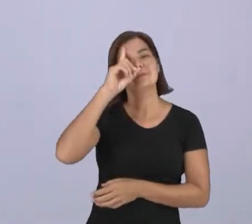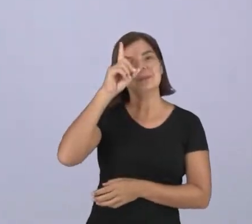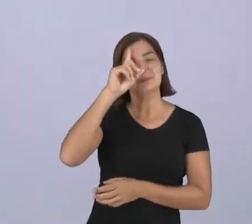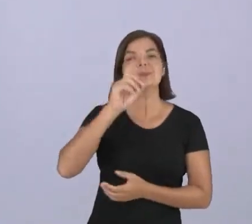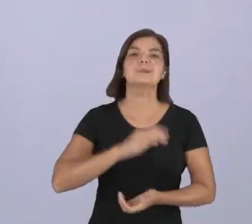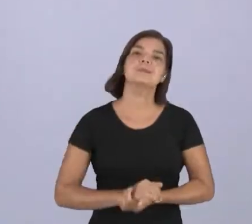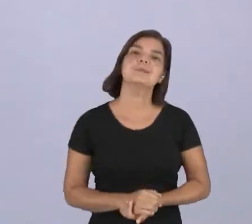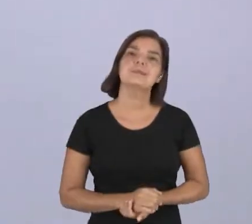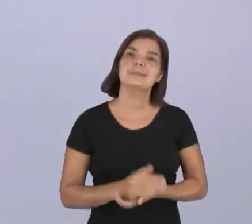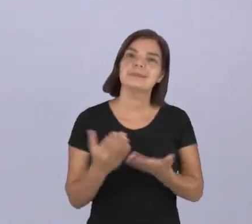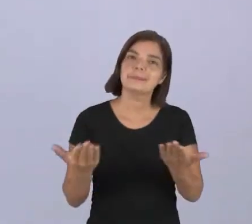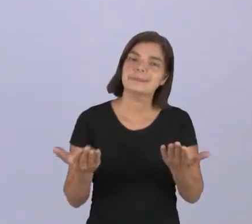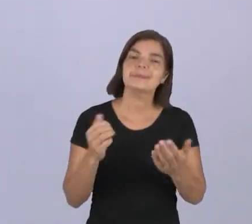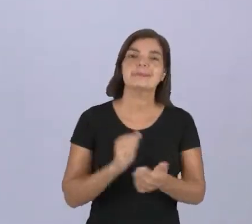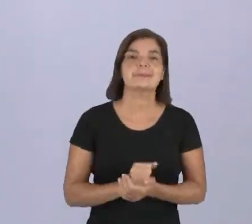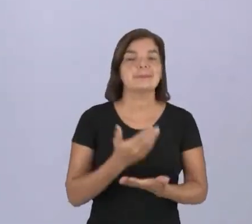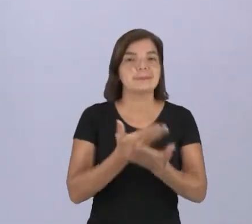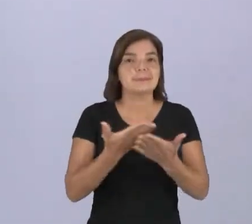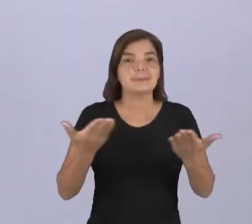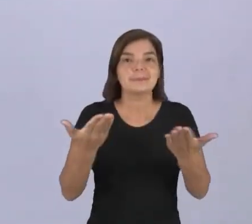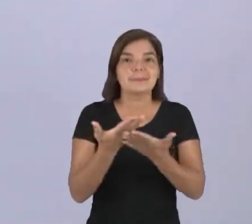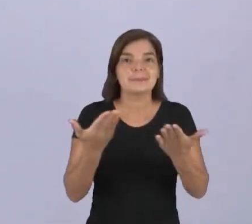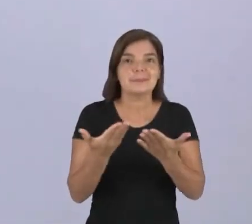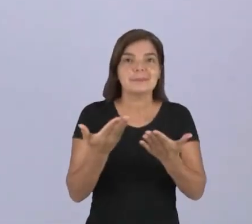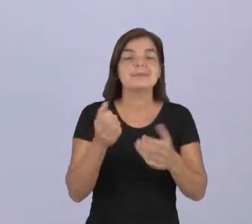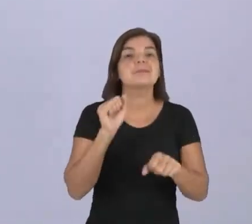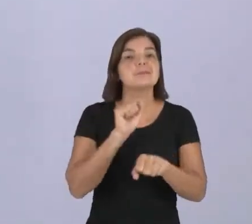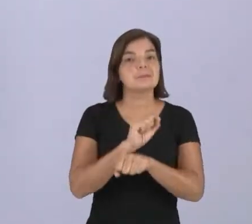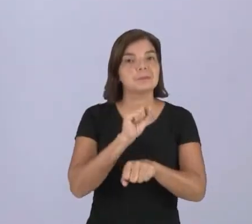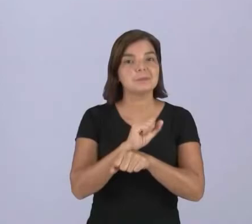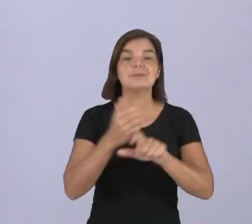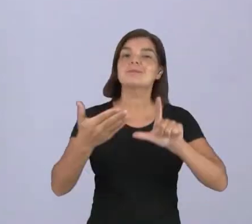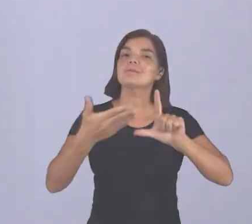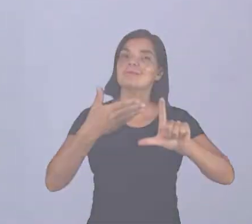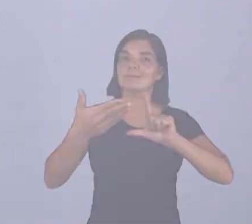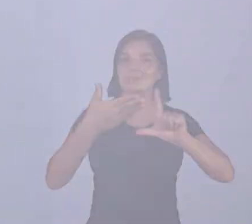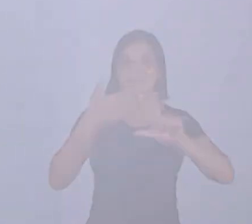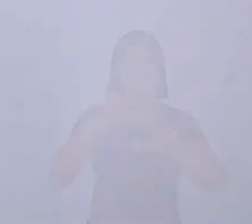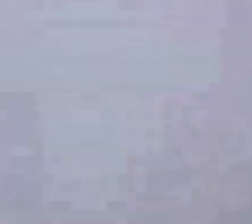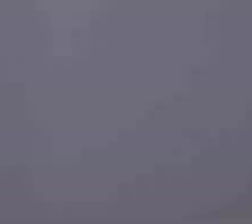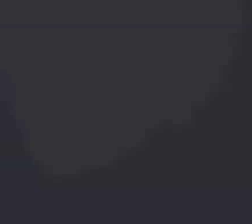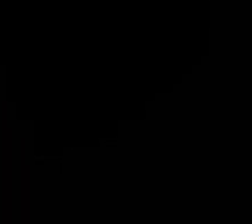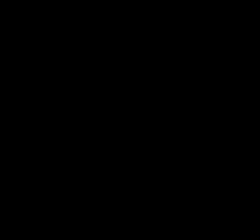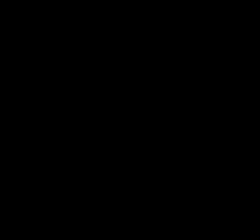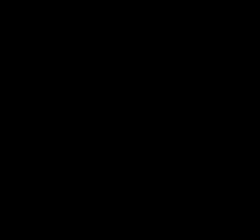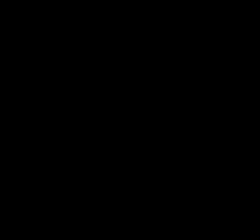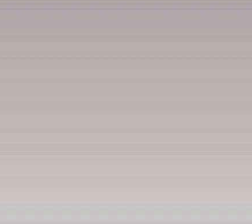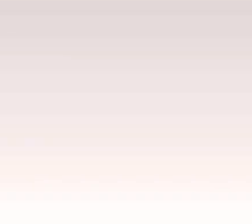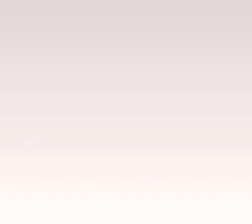dia a dia. Então, essa foi a nossa aula de hoje. Vocês podem acessá-la mais vezes lá na plataforma Eduque.